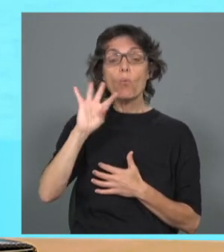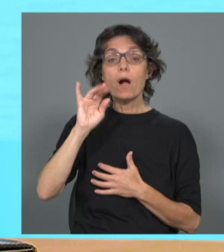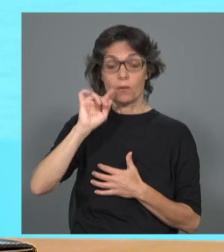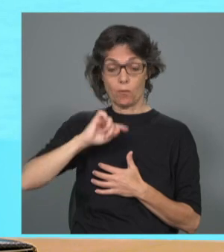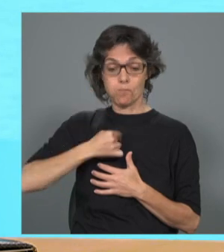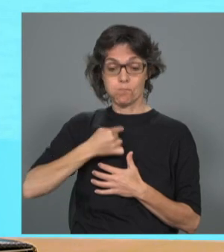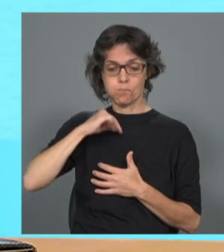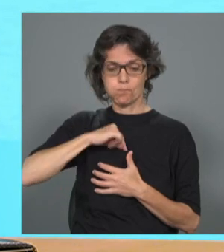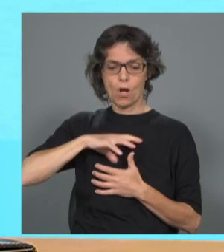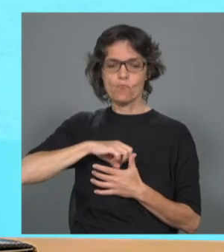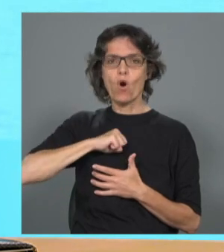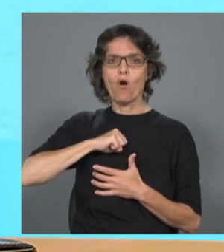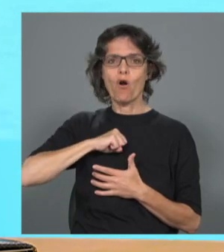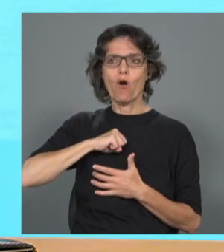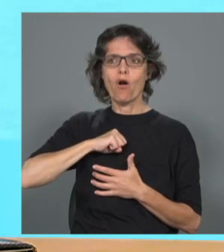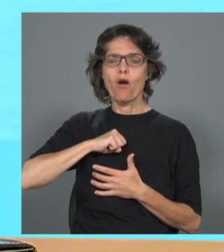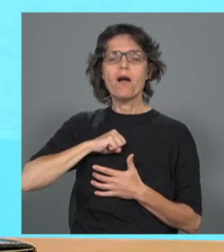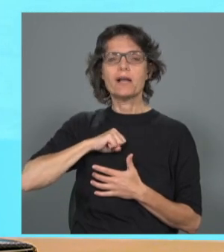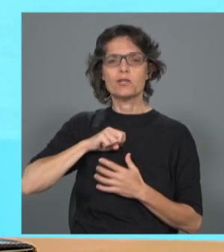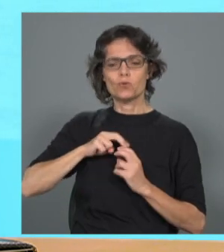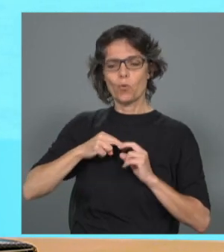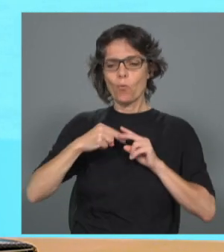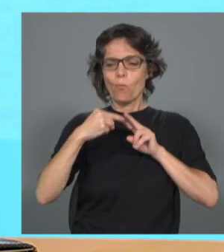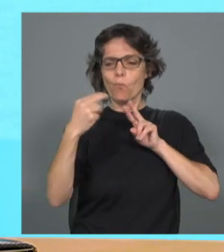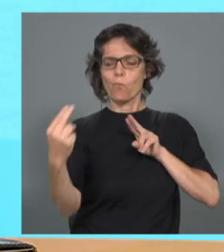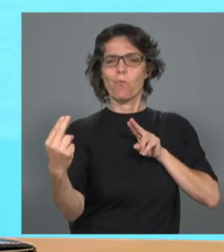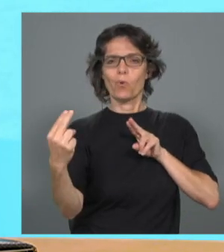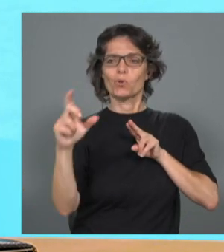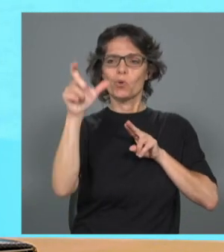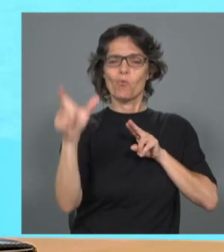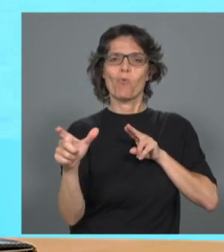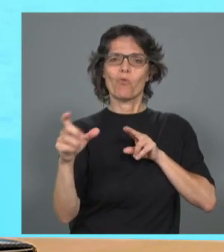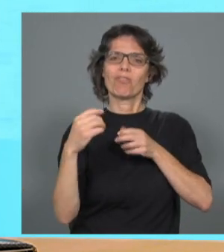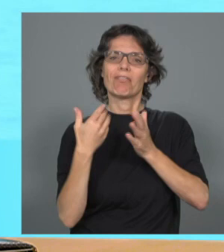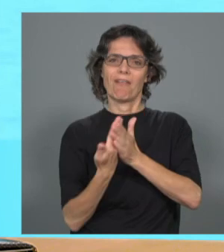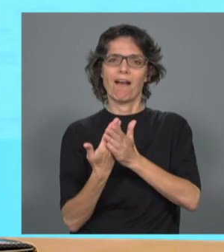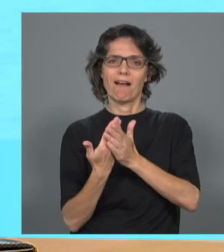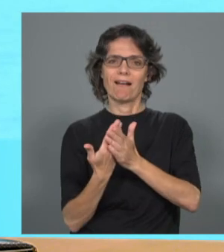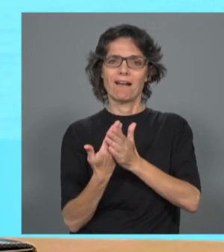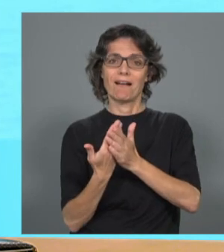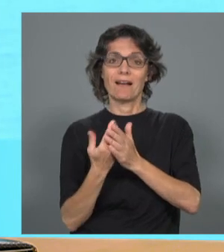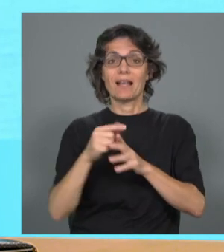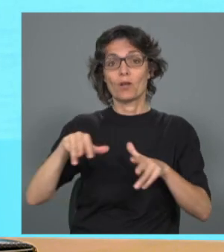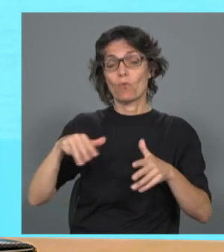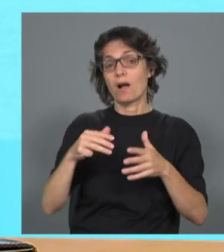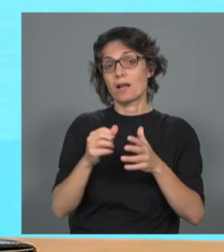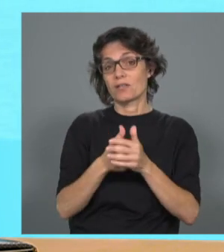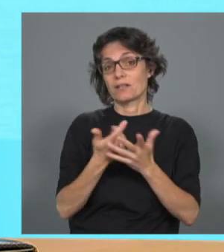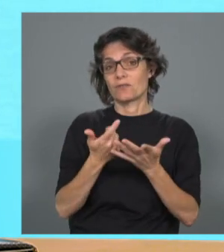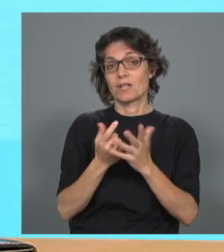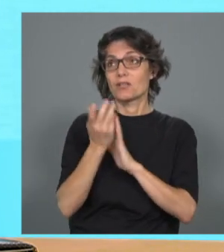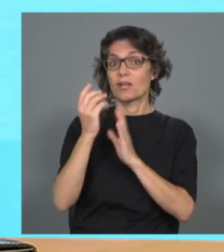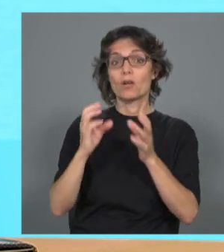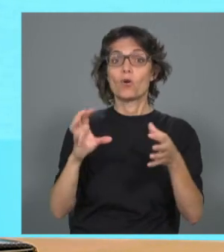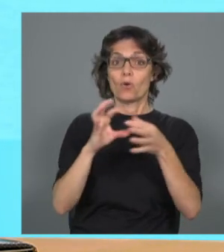outros. E numa linguagem crente, encontram-se com Deus, encontram-se com o Espírito Santo, e aqui podemos pegar em Santo Agostinho, que é mestre dessas